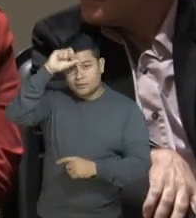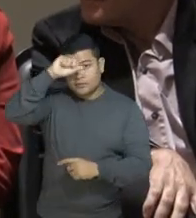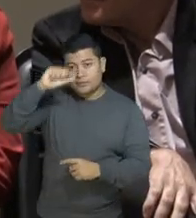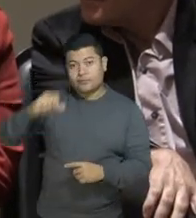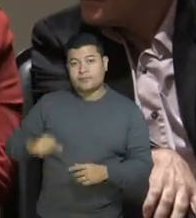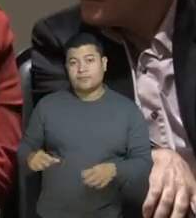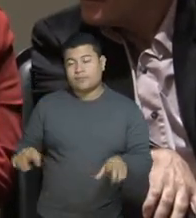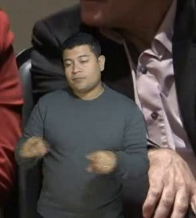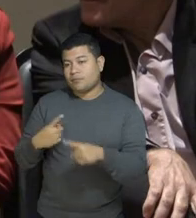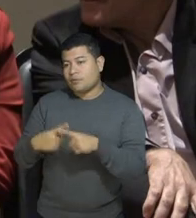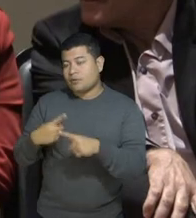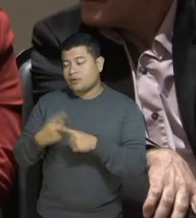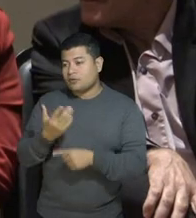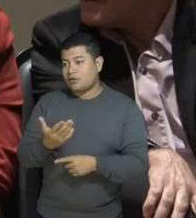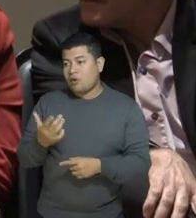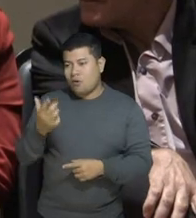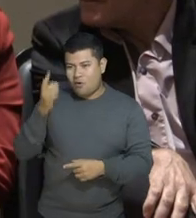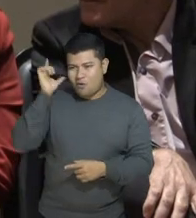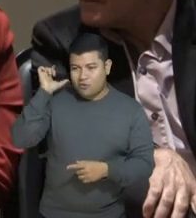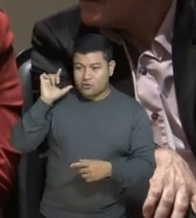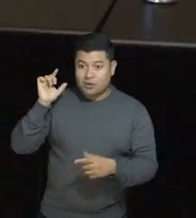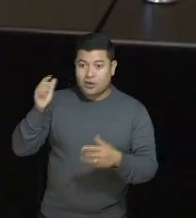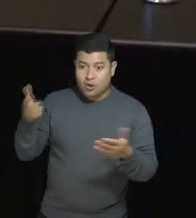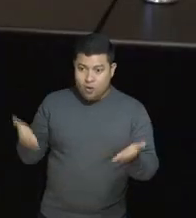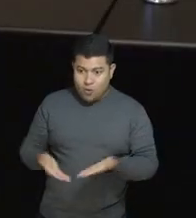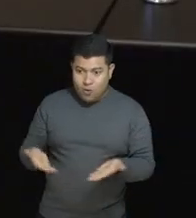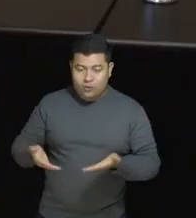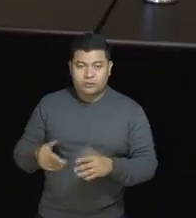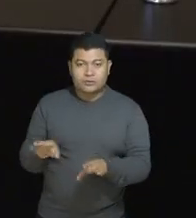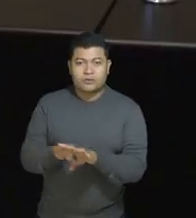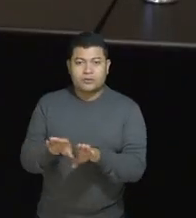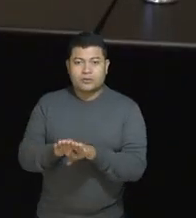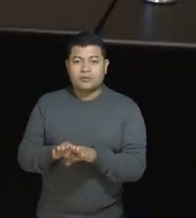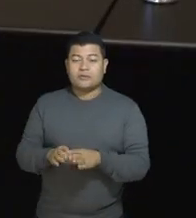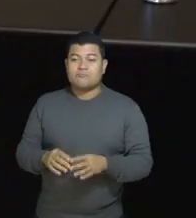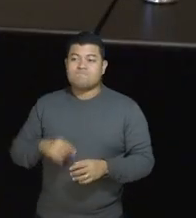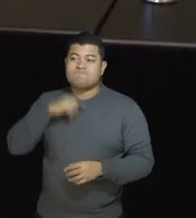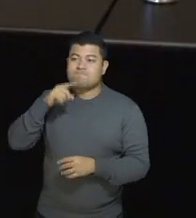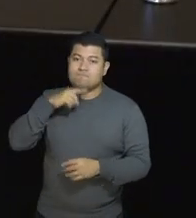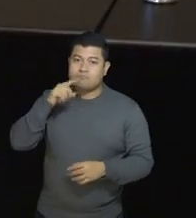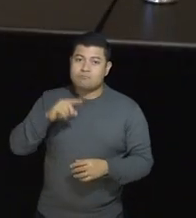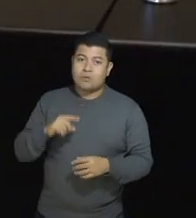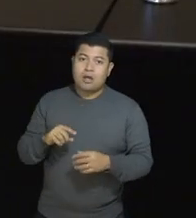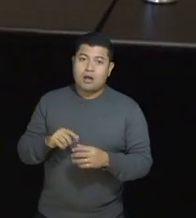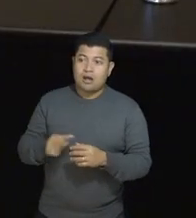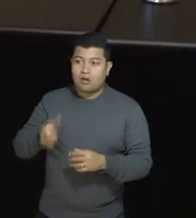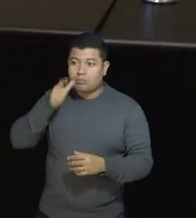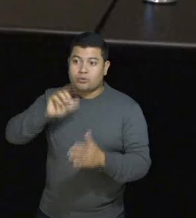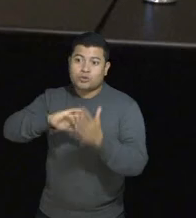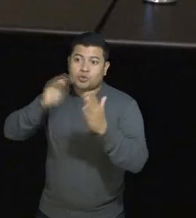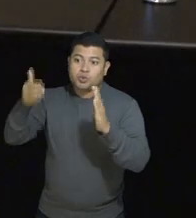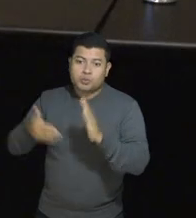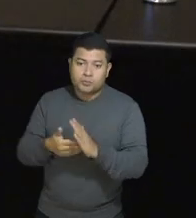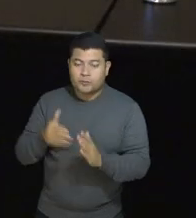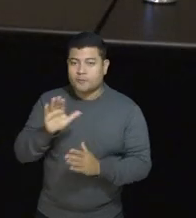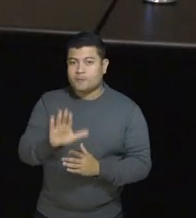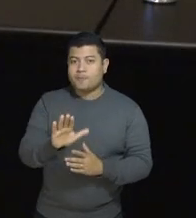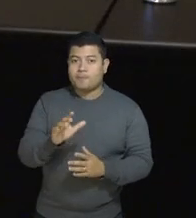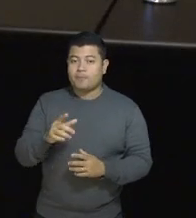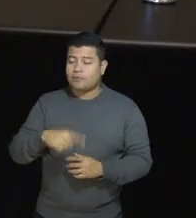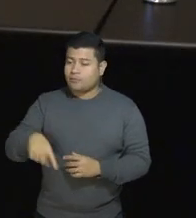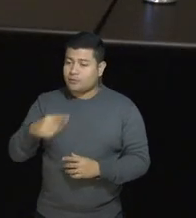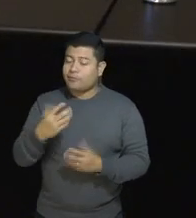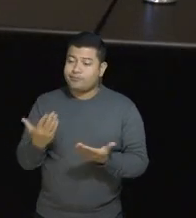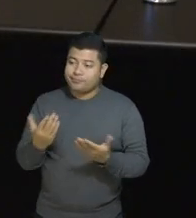no decorrer de ontem e de hoje, provavelmente, eu não consegui acompanhar o dia inteiro, mas provavelmente vocês